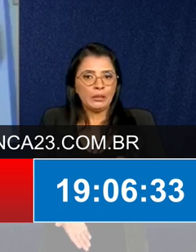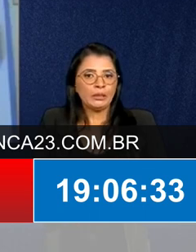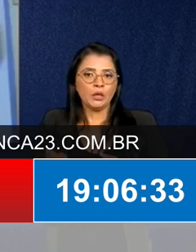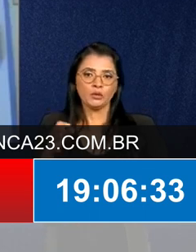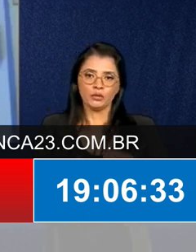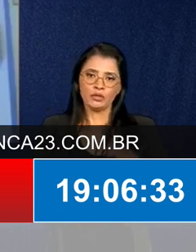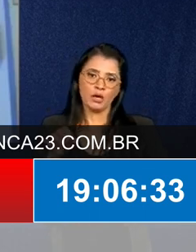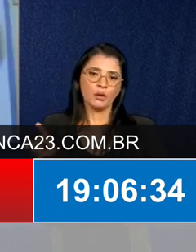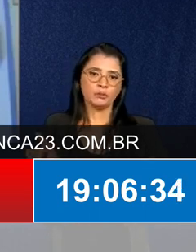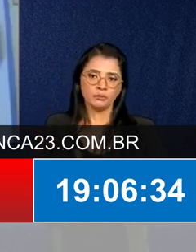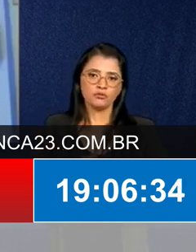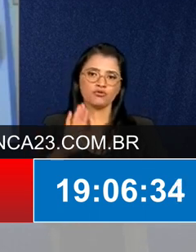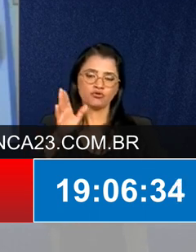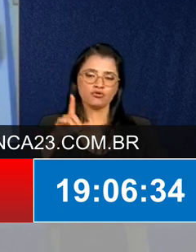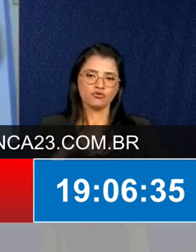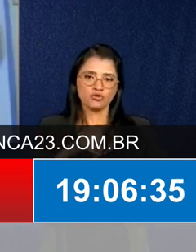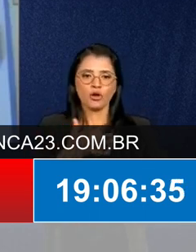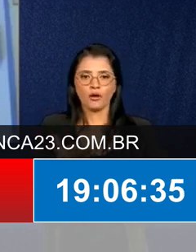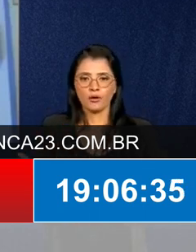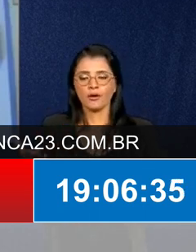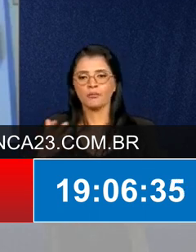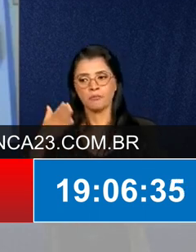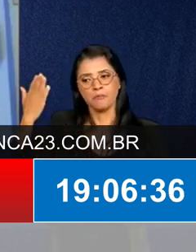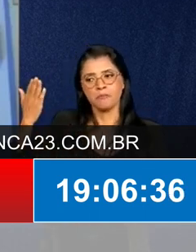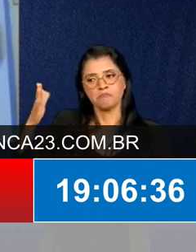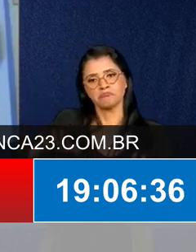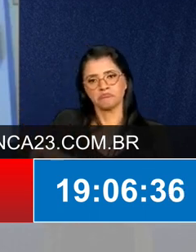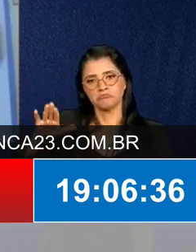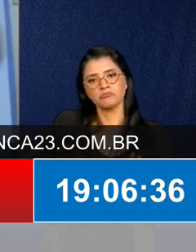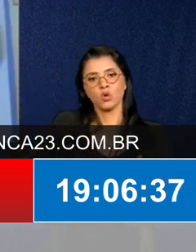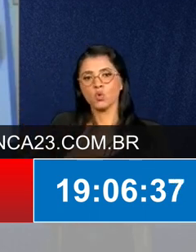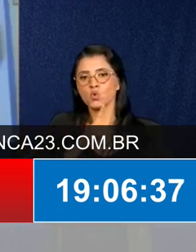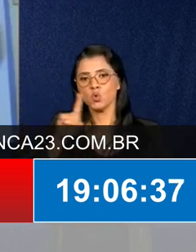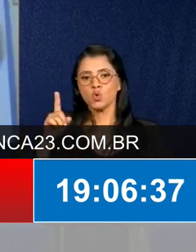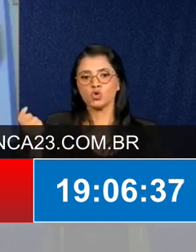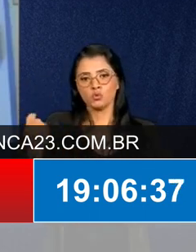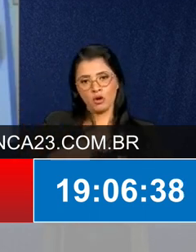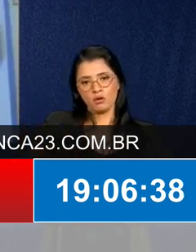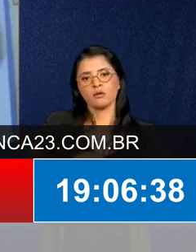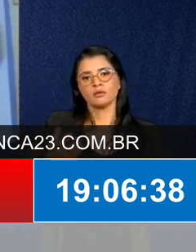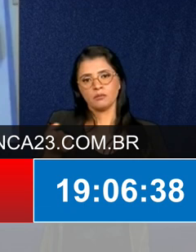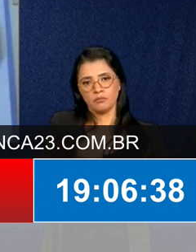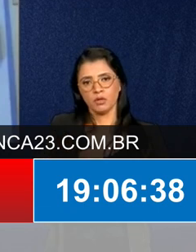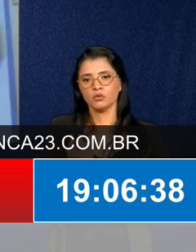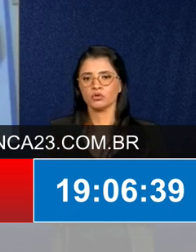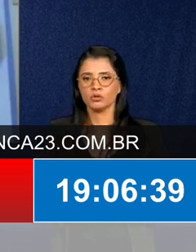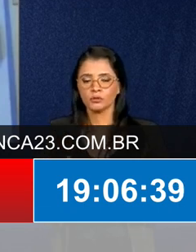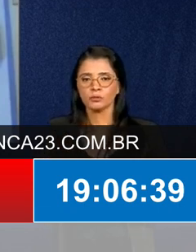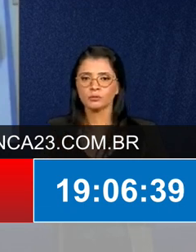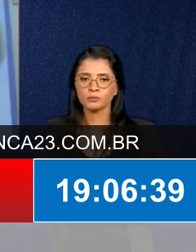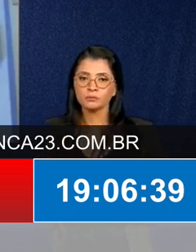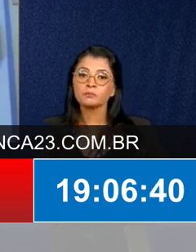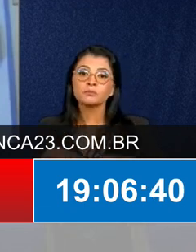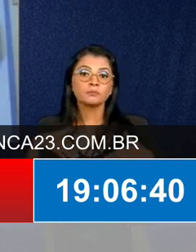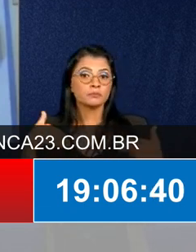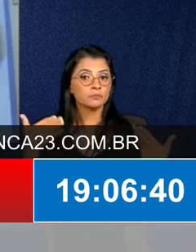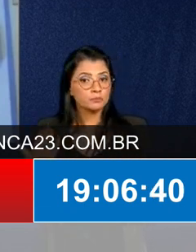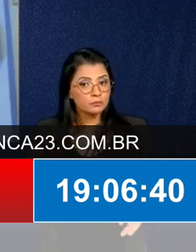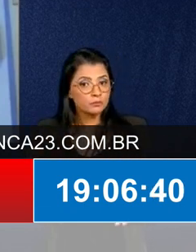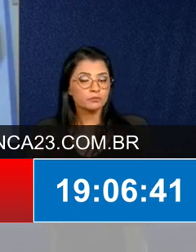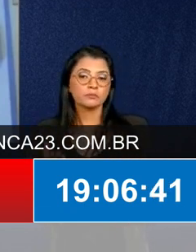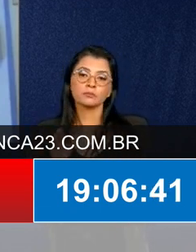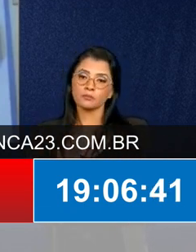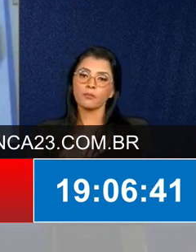que já o consumidor provavelmente vai ser um dos últimos a receber. Então, eu